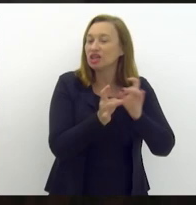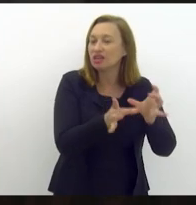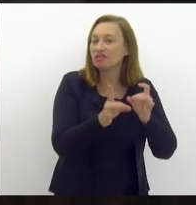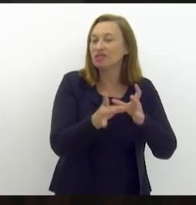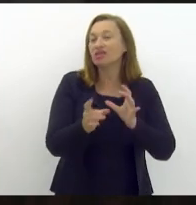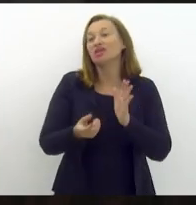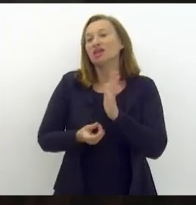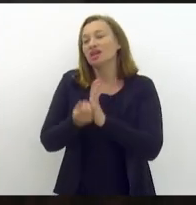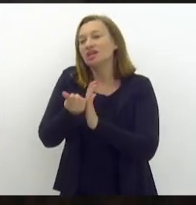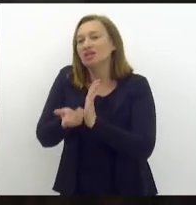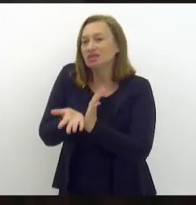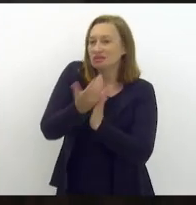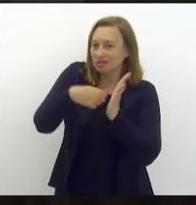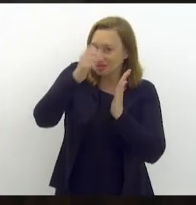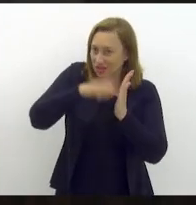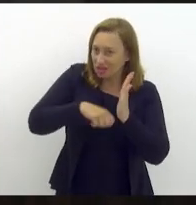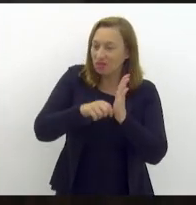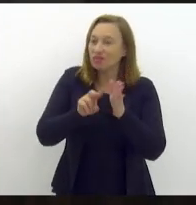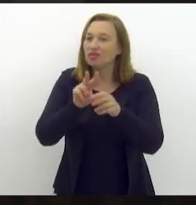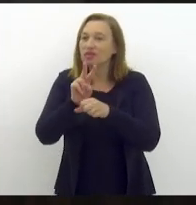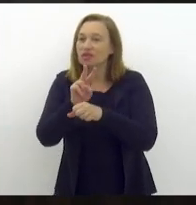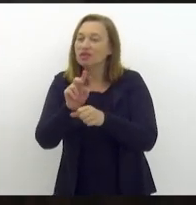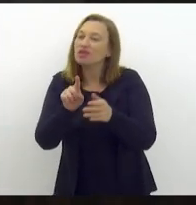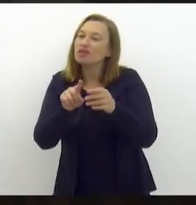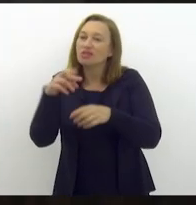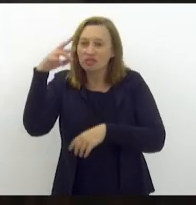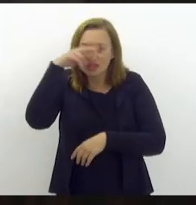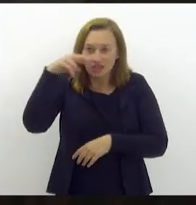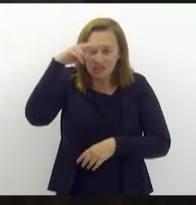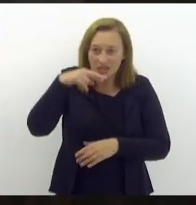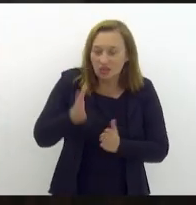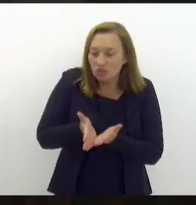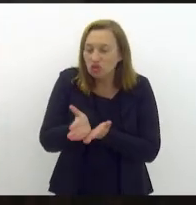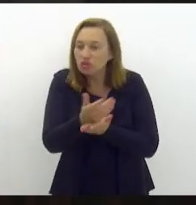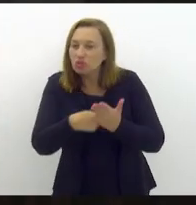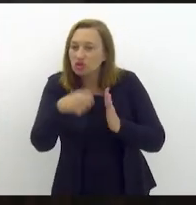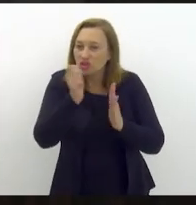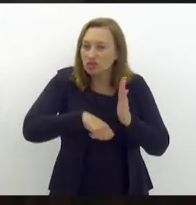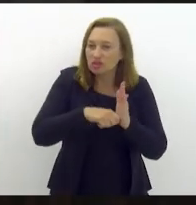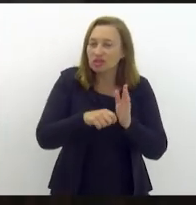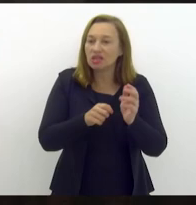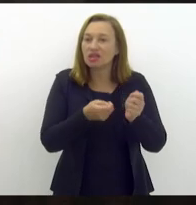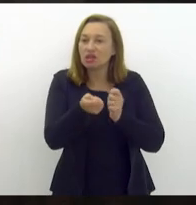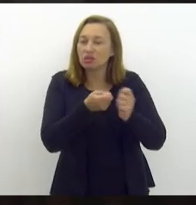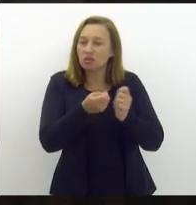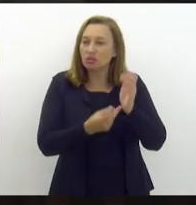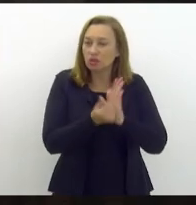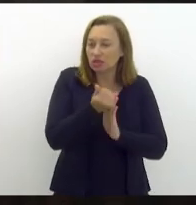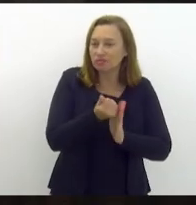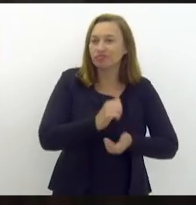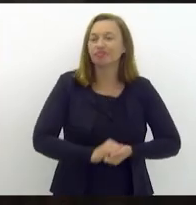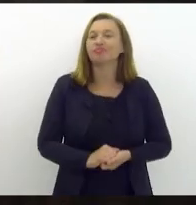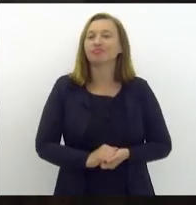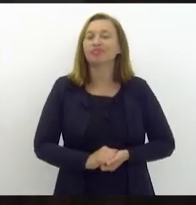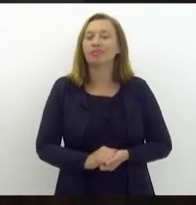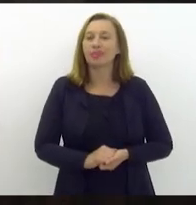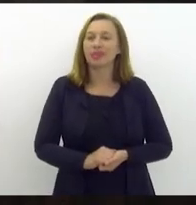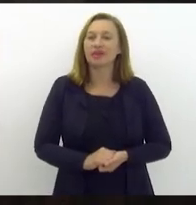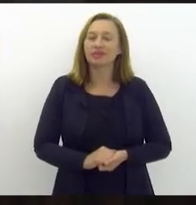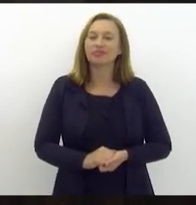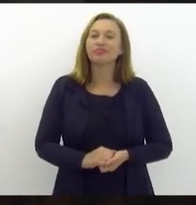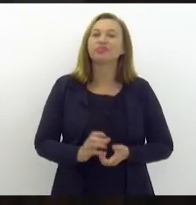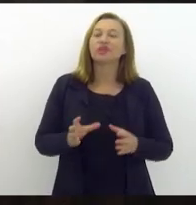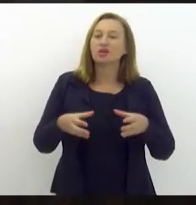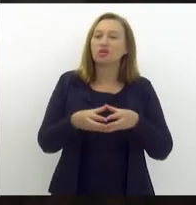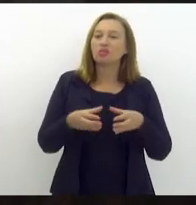Controle da Arrecadação Estadual, Fiscalização dos Tributos Estaduais, de Orçamento, Finanças, Fiscalização Financeira e Controle. Para emitir parecer